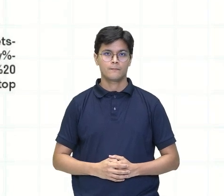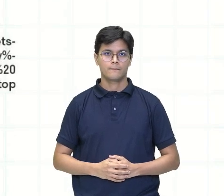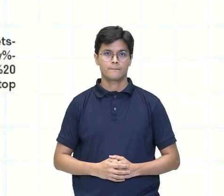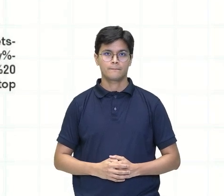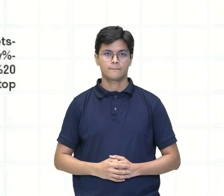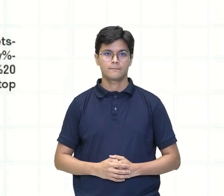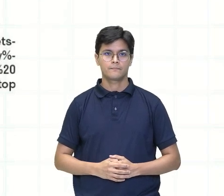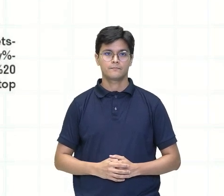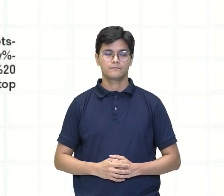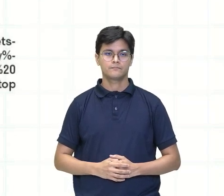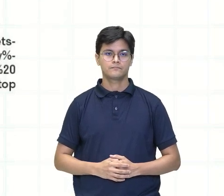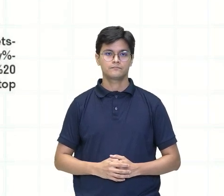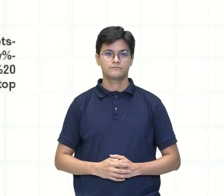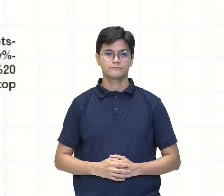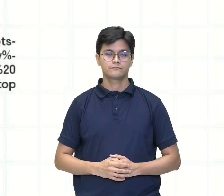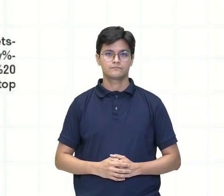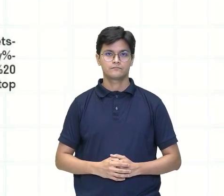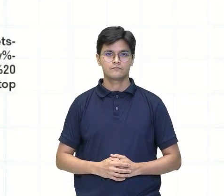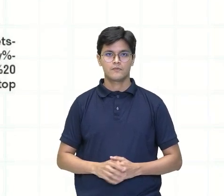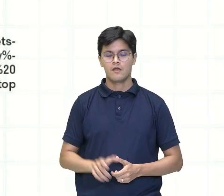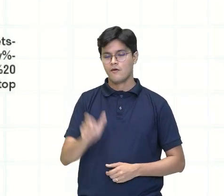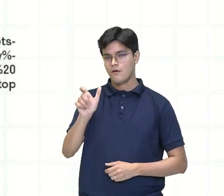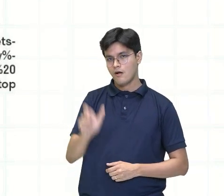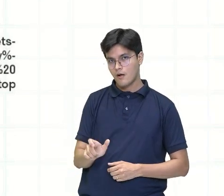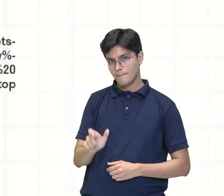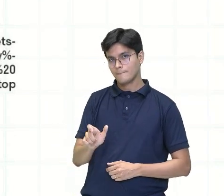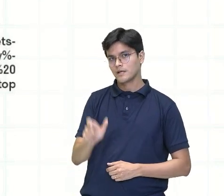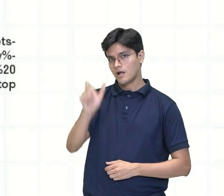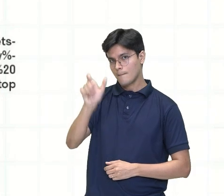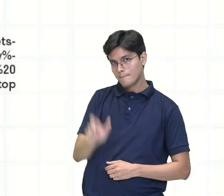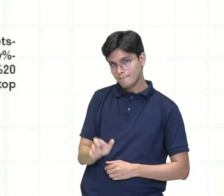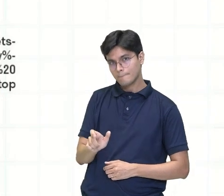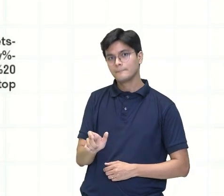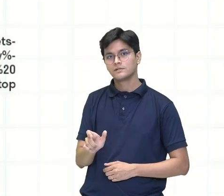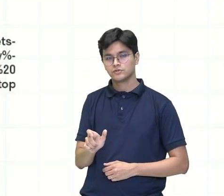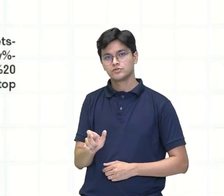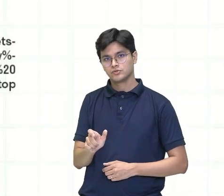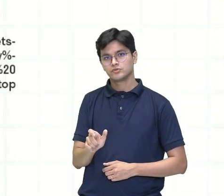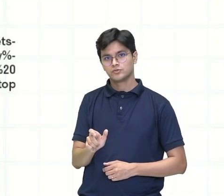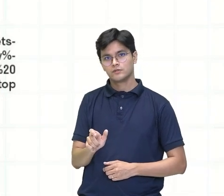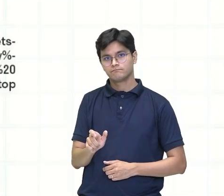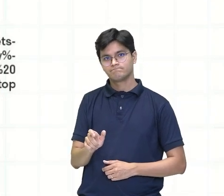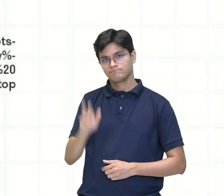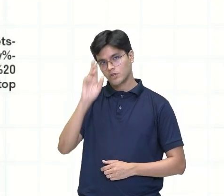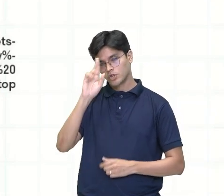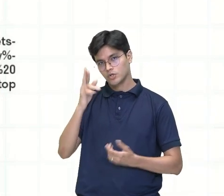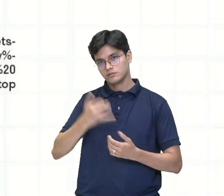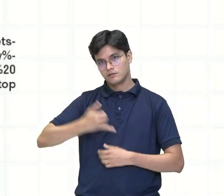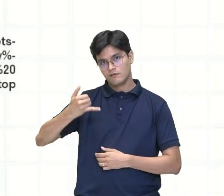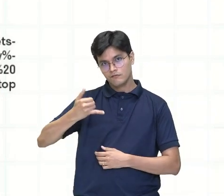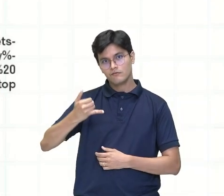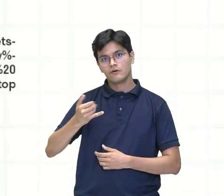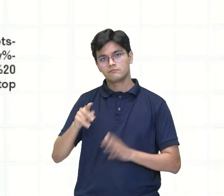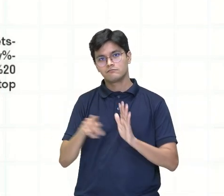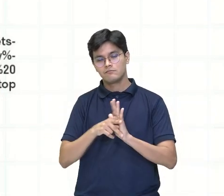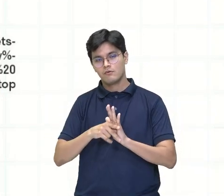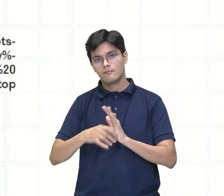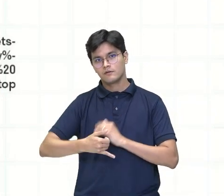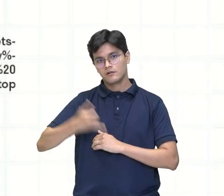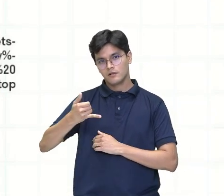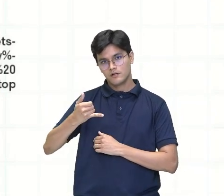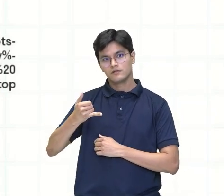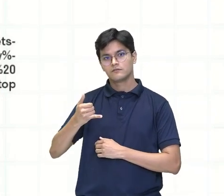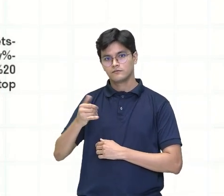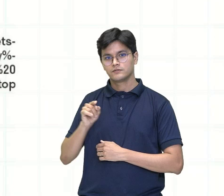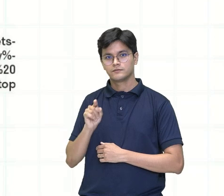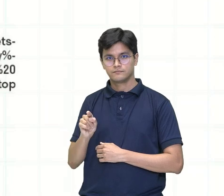Quando o usuário deste telefone is not, ele não é o quê? Able.